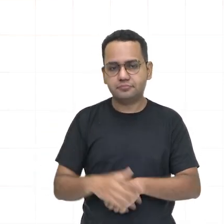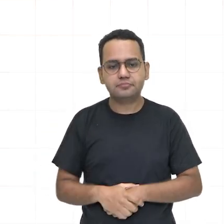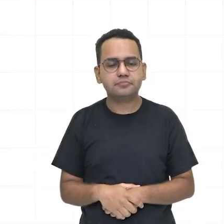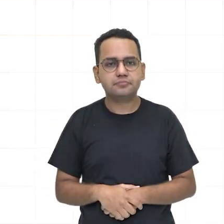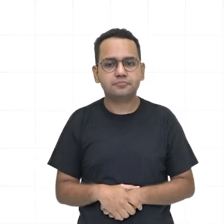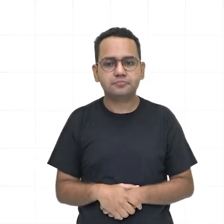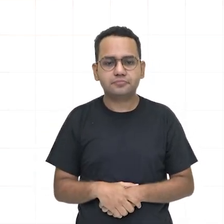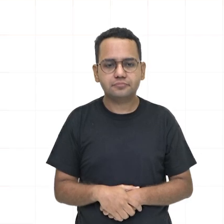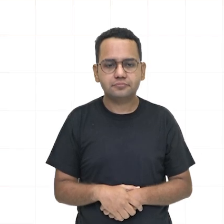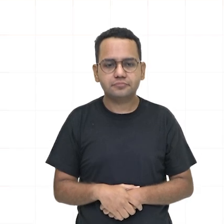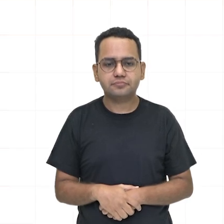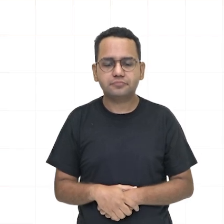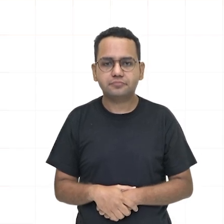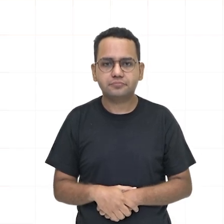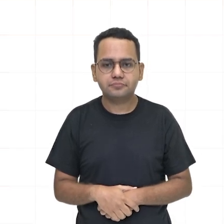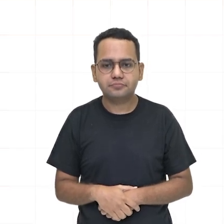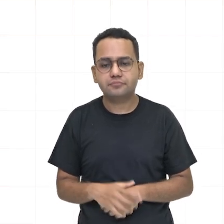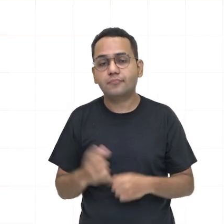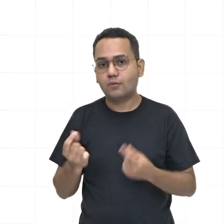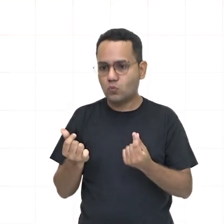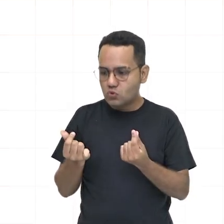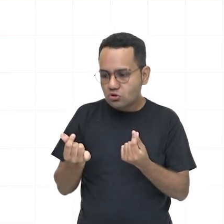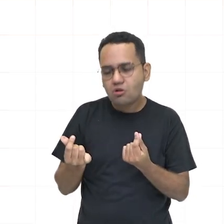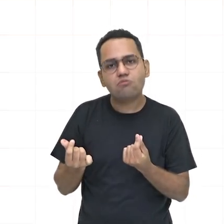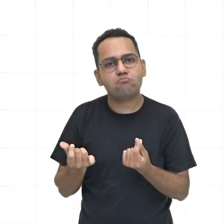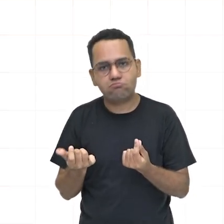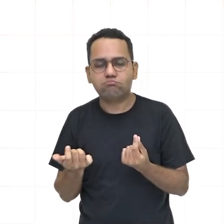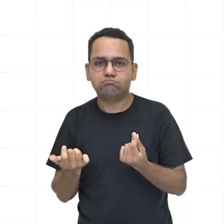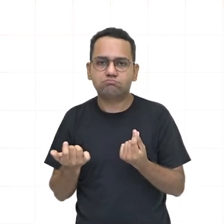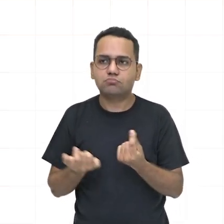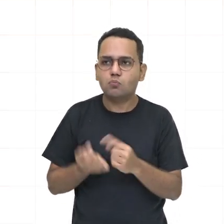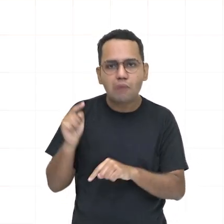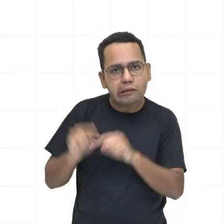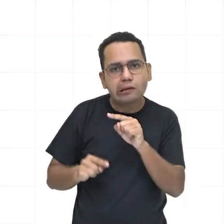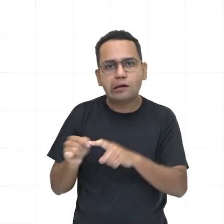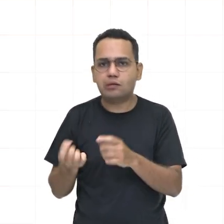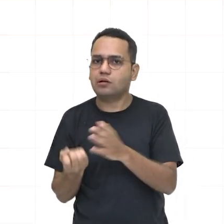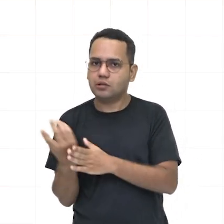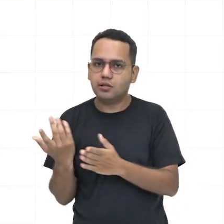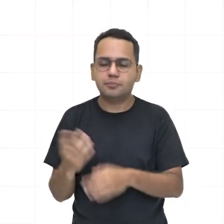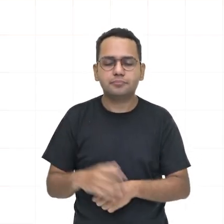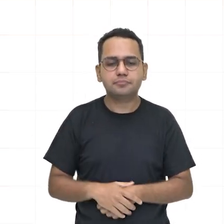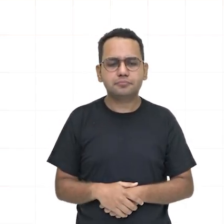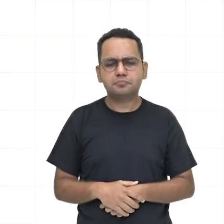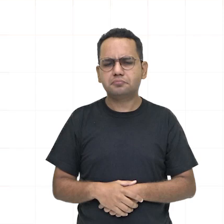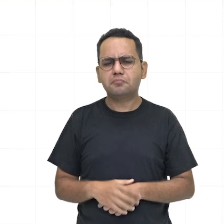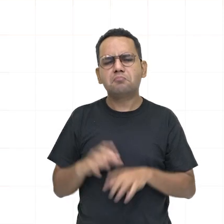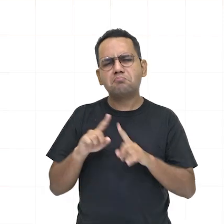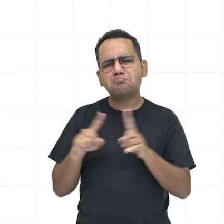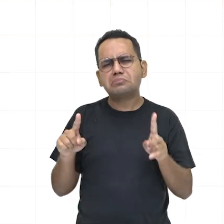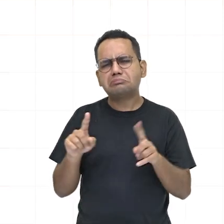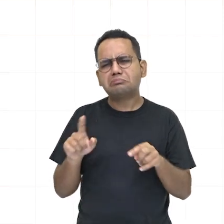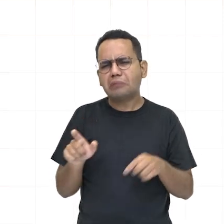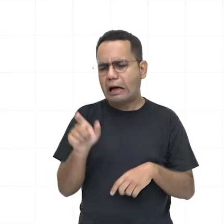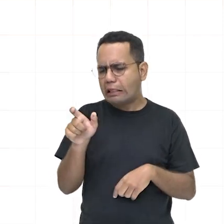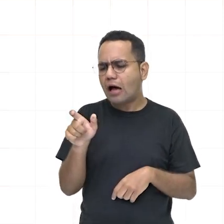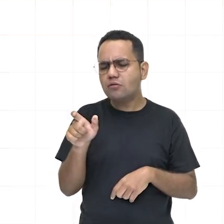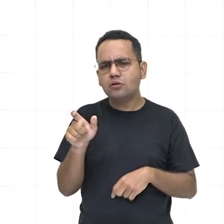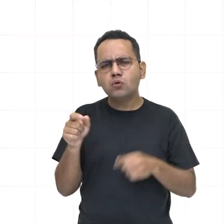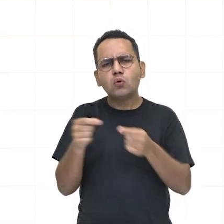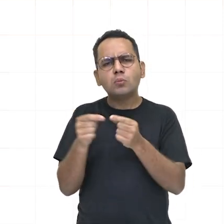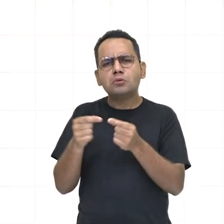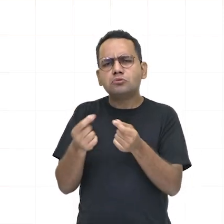questão da internacionalização do dinheiro. Por que internacionalização do dinheiro? Pelo fato de que